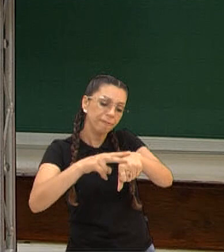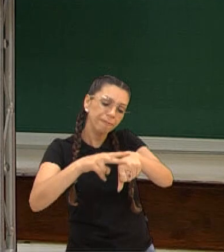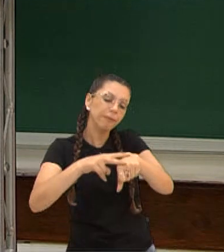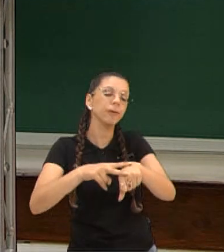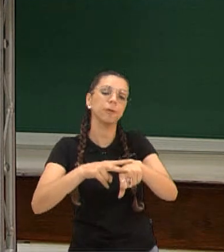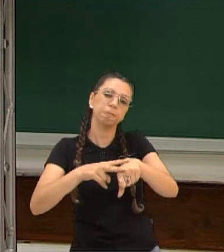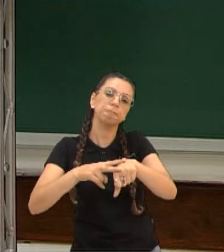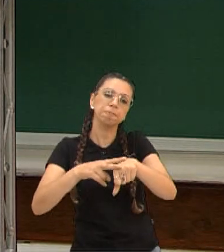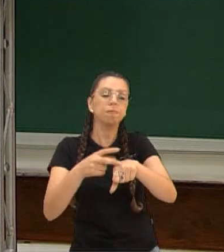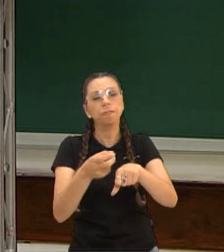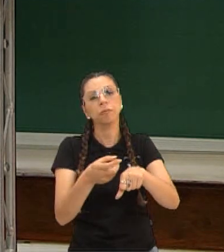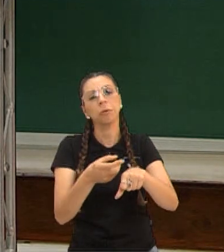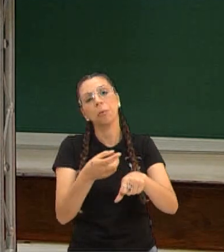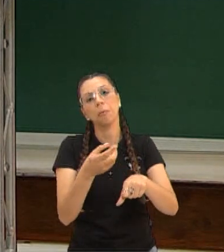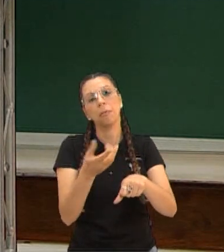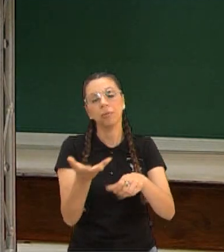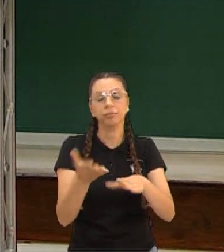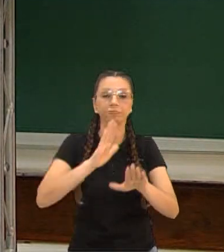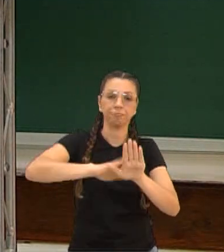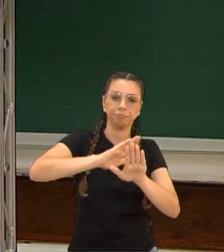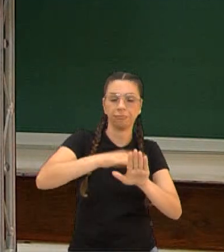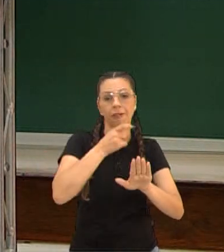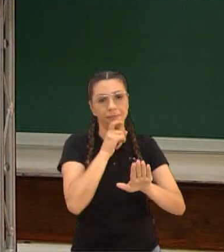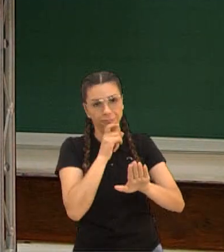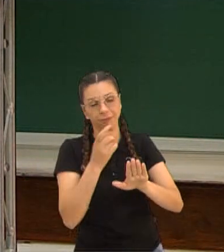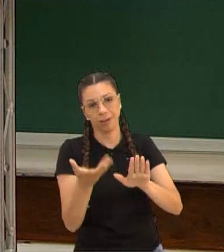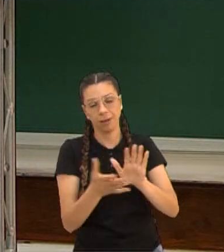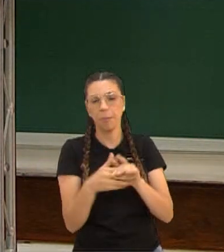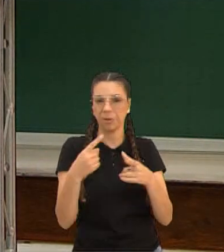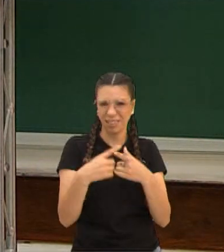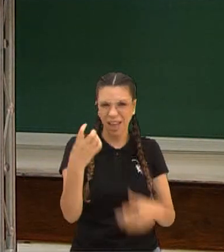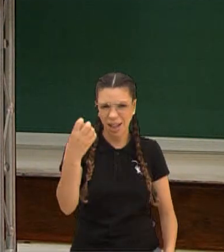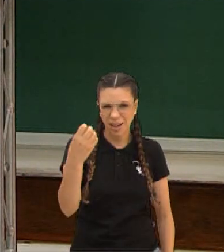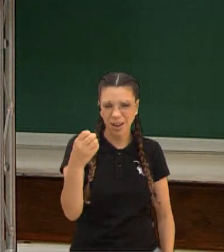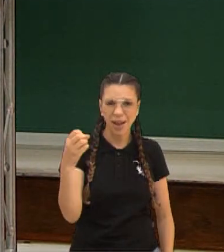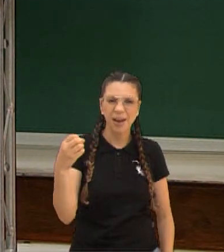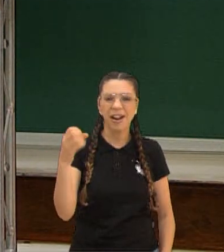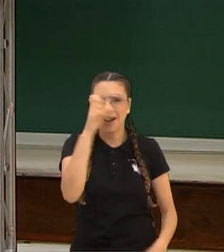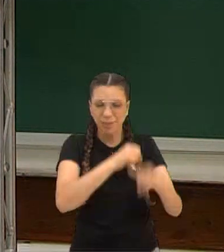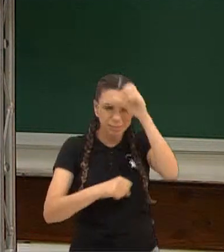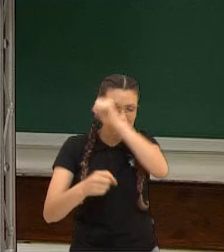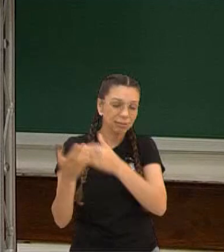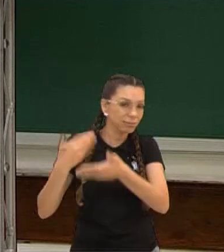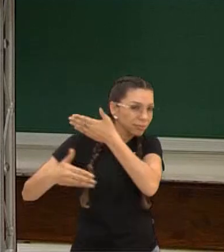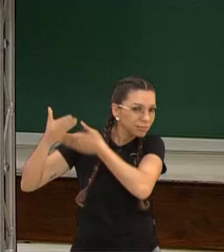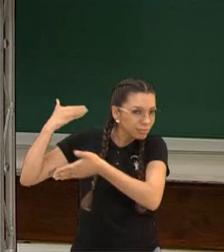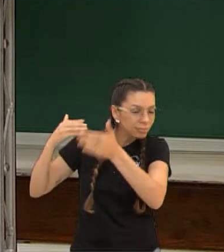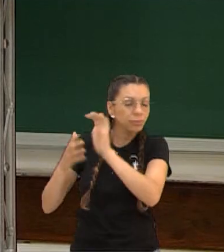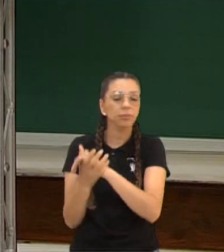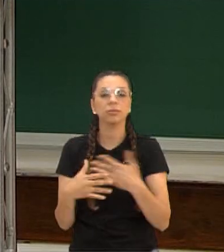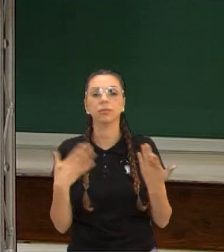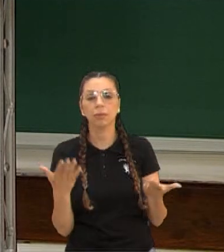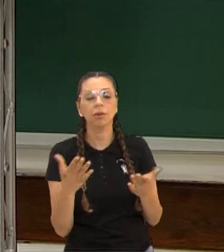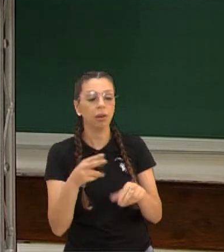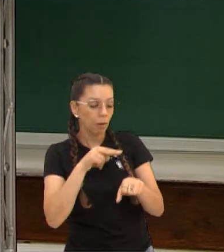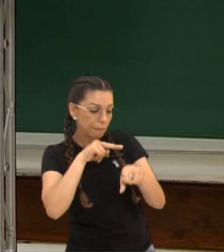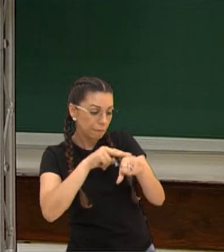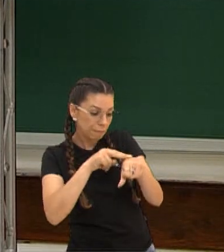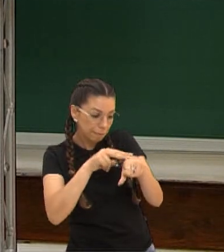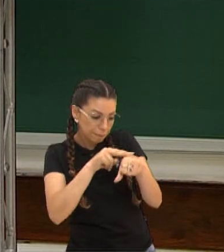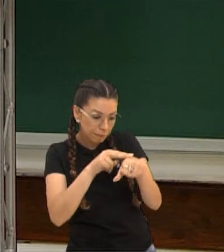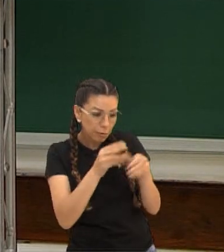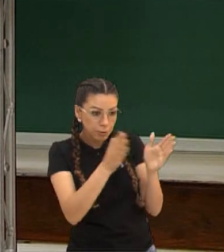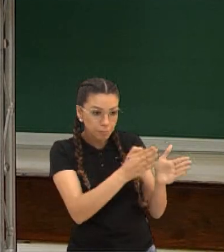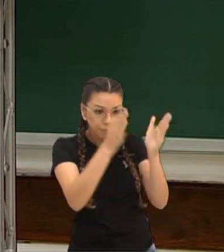cor fria. Teoricamente, você aprendeu lá atrás isso, lá no pré, no jardim. Lá. Quando você trabalha o verde do lado